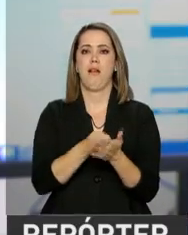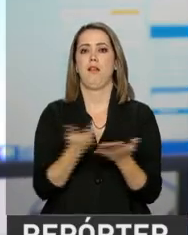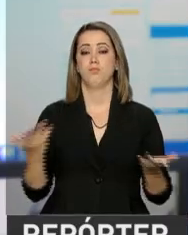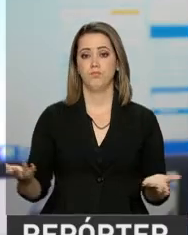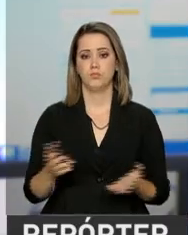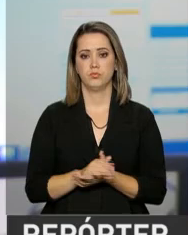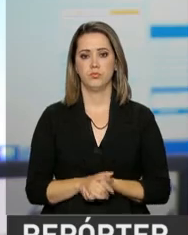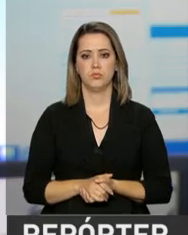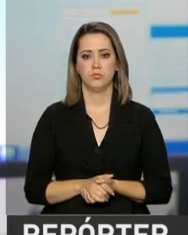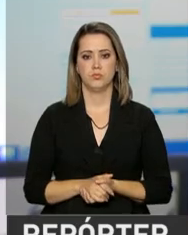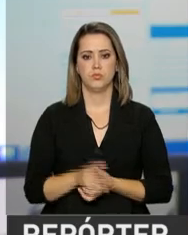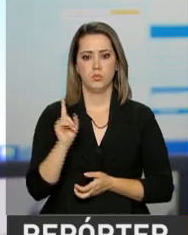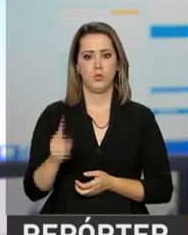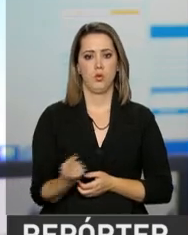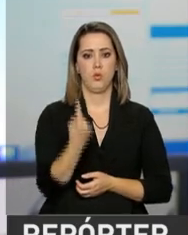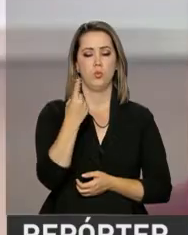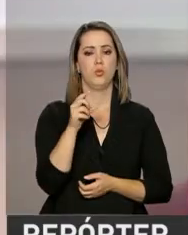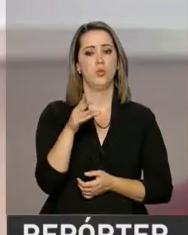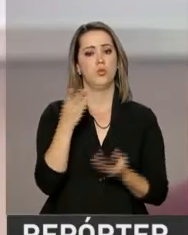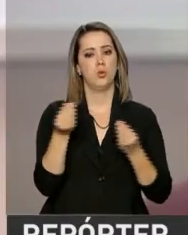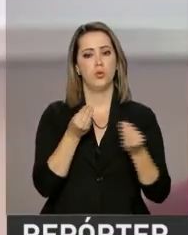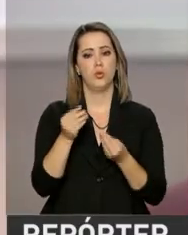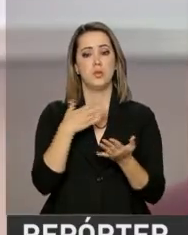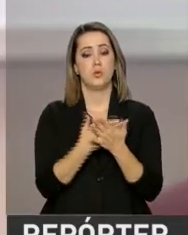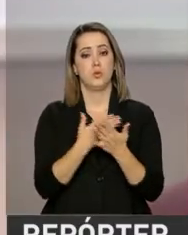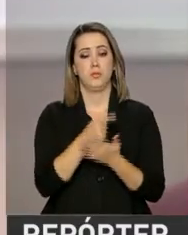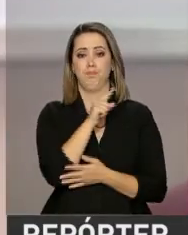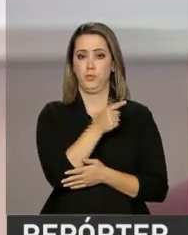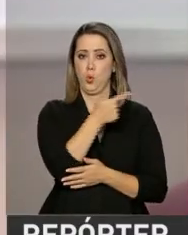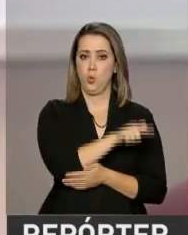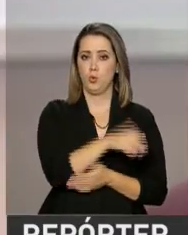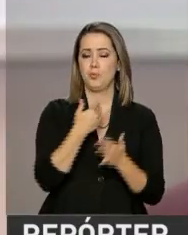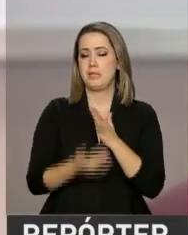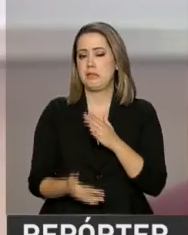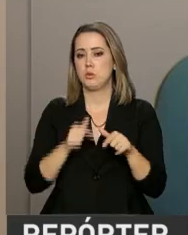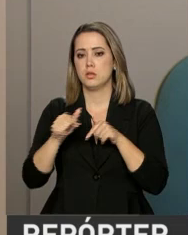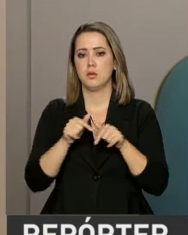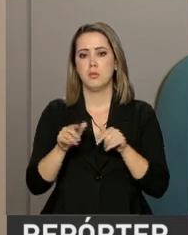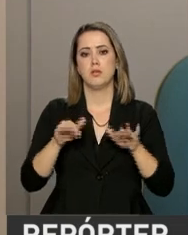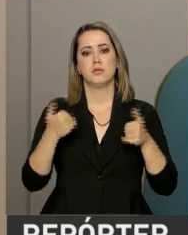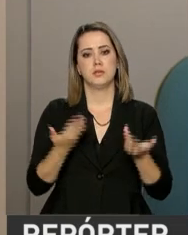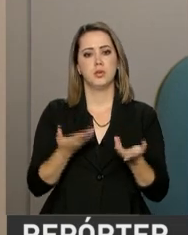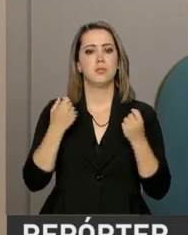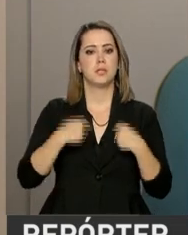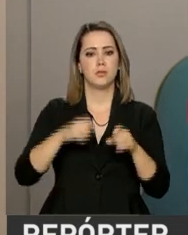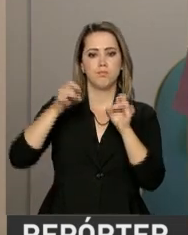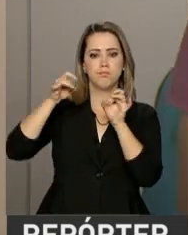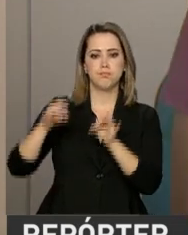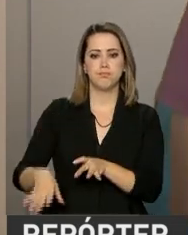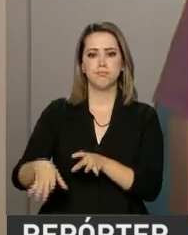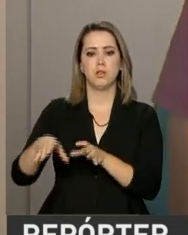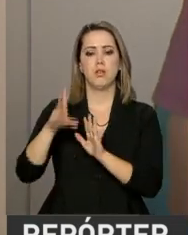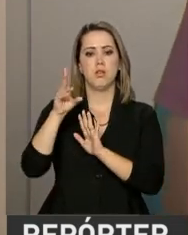volante encontrou de continuar realmente a estudar felipe gomes da silva perdeu o emprego e por isso teve que abandonar a faculdade de